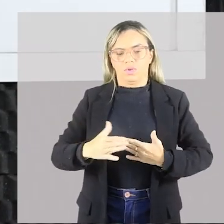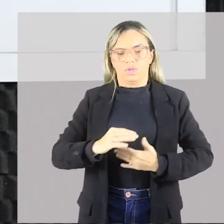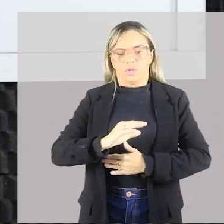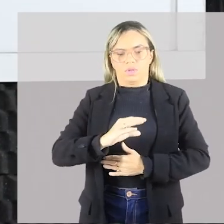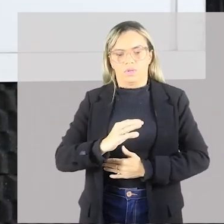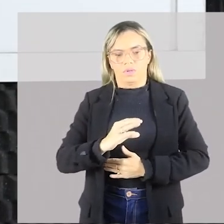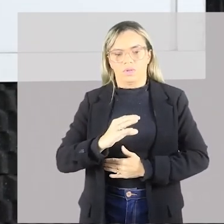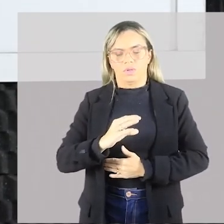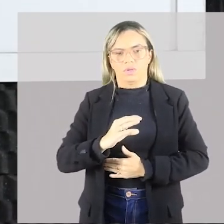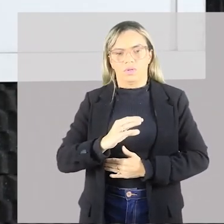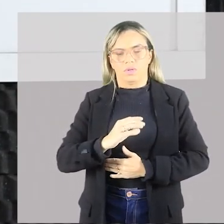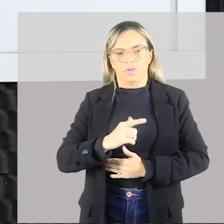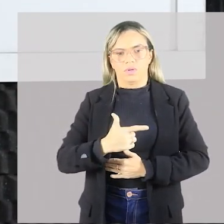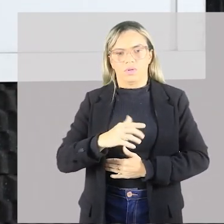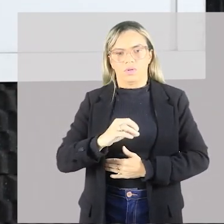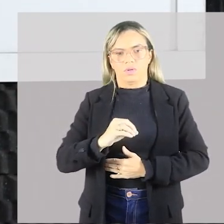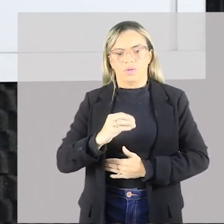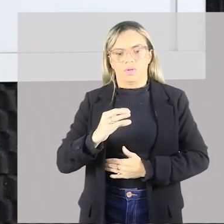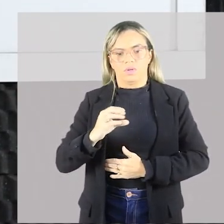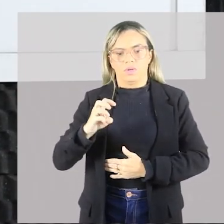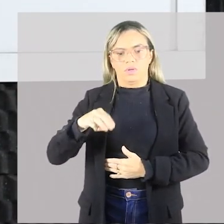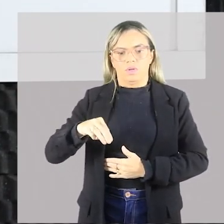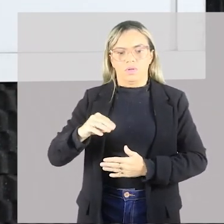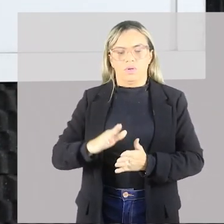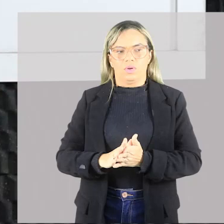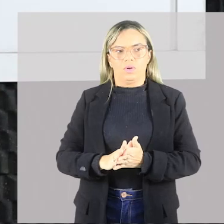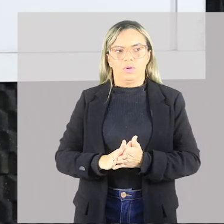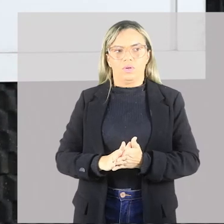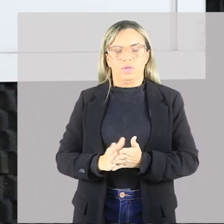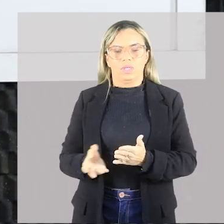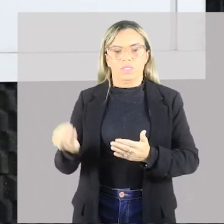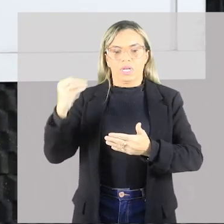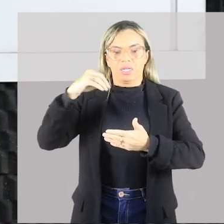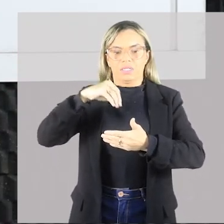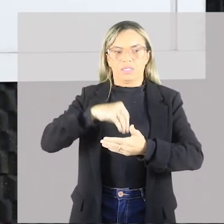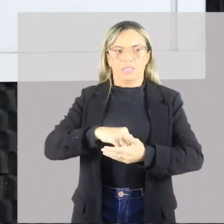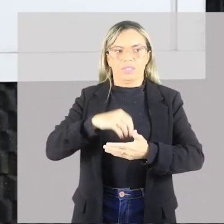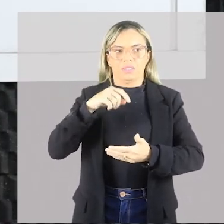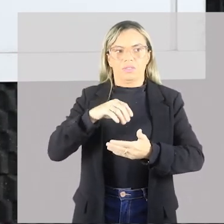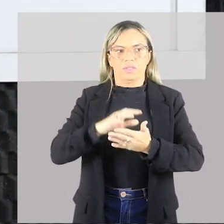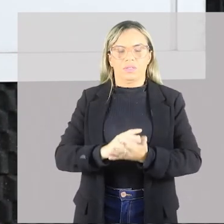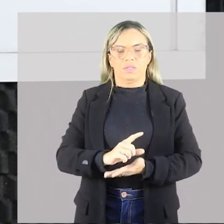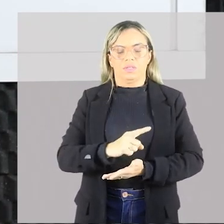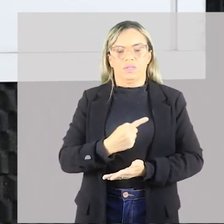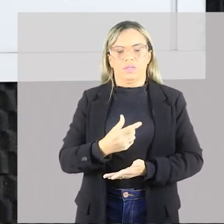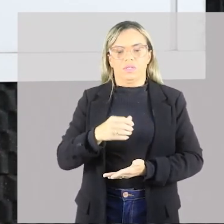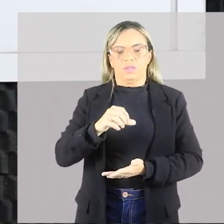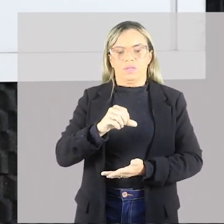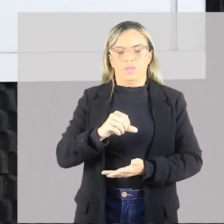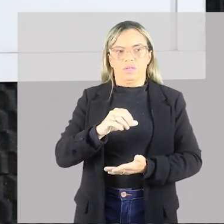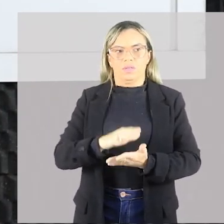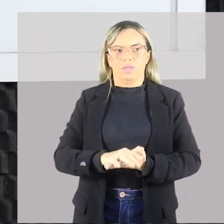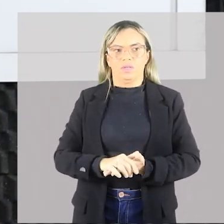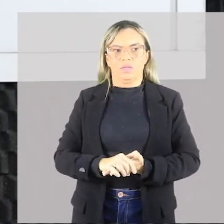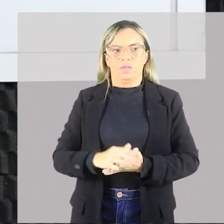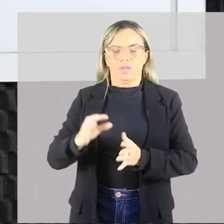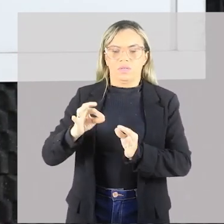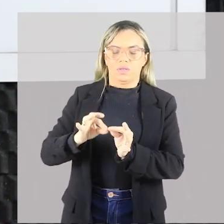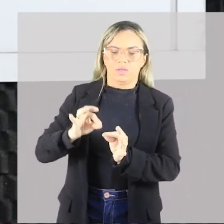o interno vai ser apenas 19. Certo? Essa altura aqui,